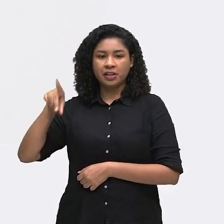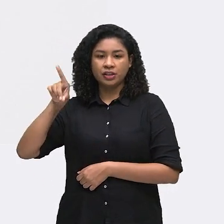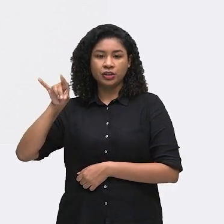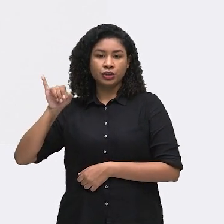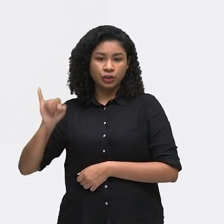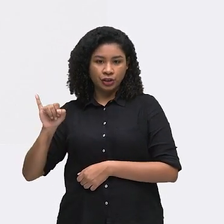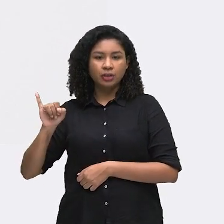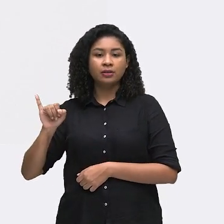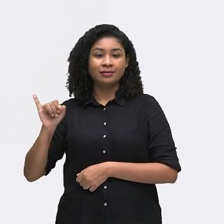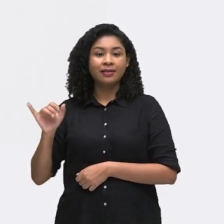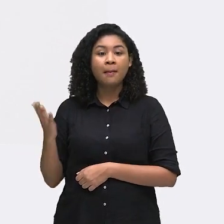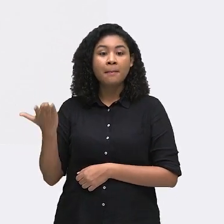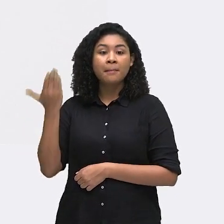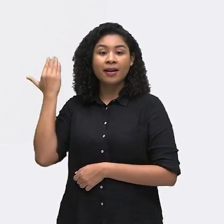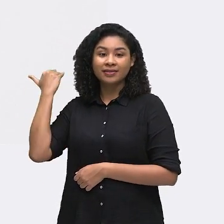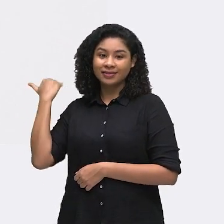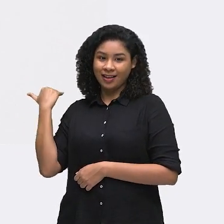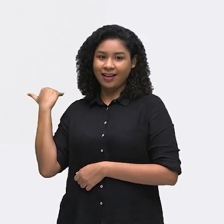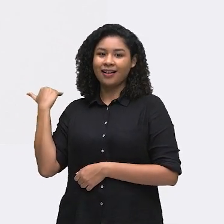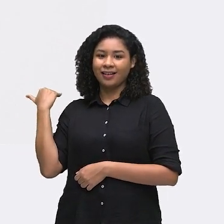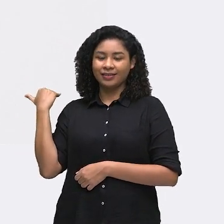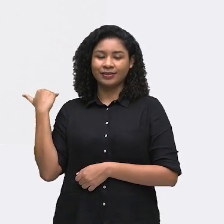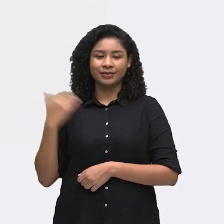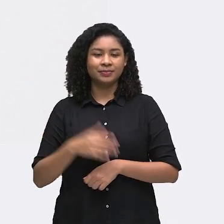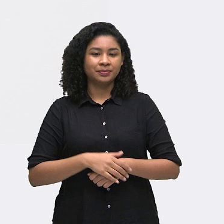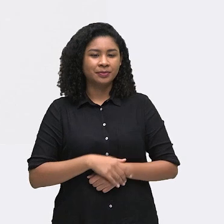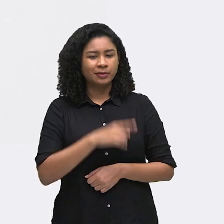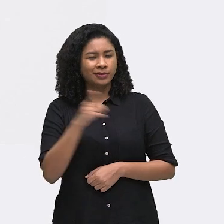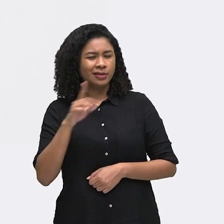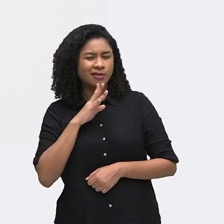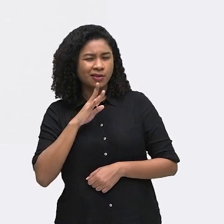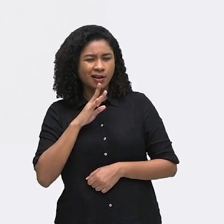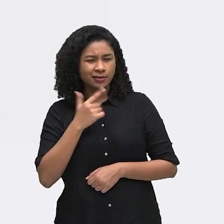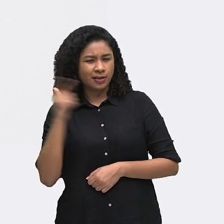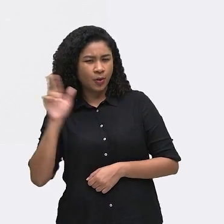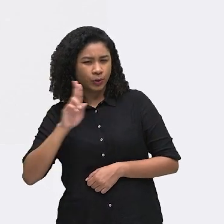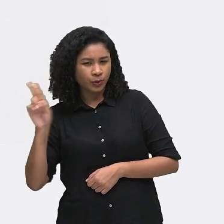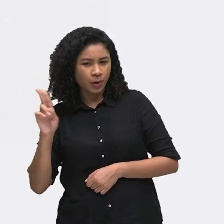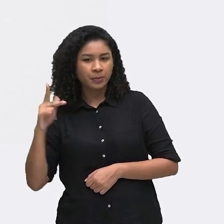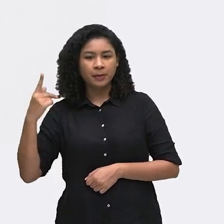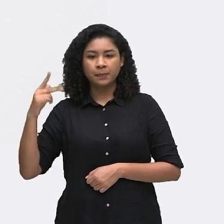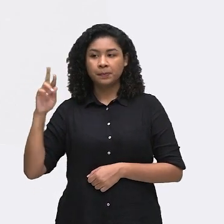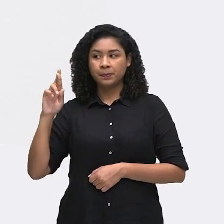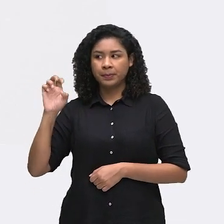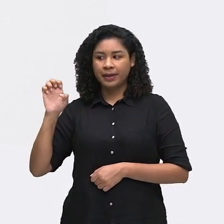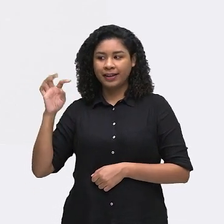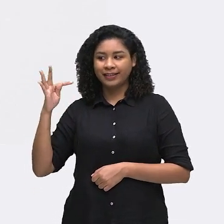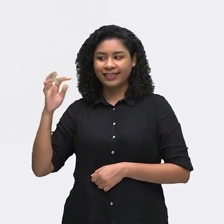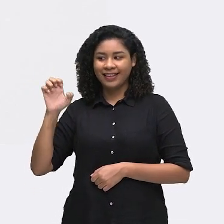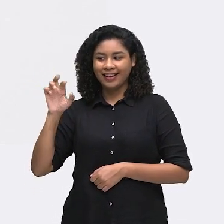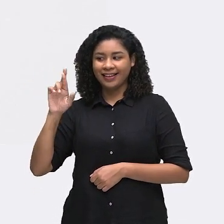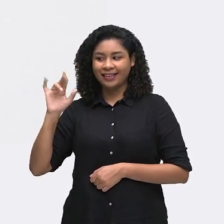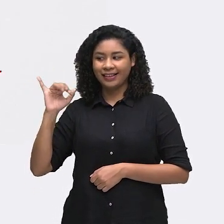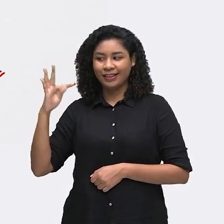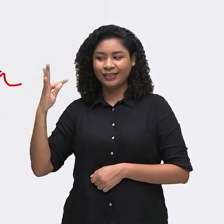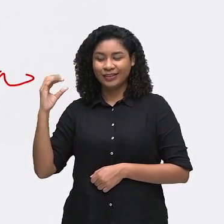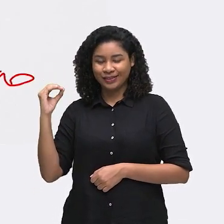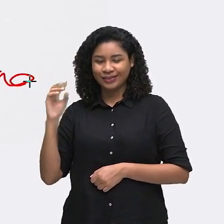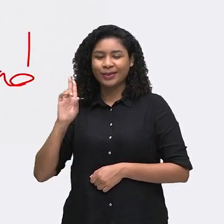No pretérito, que você também conhece, não é essa nomenclatura? Pretérito ou